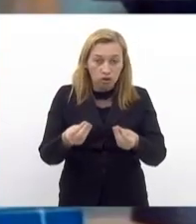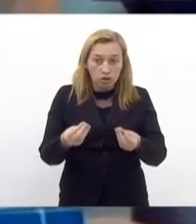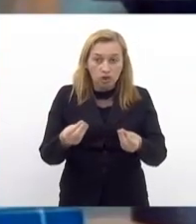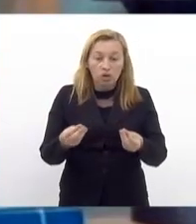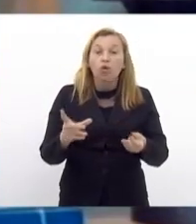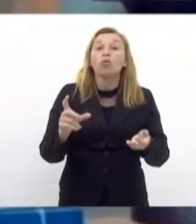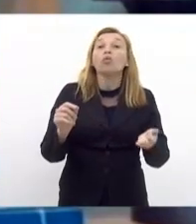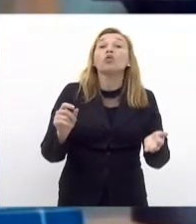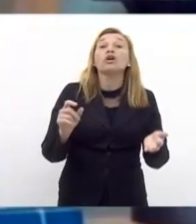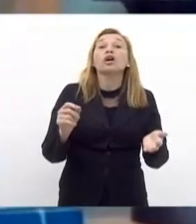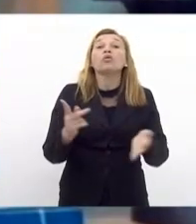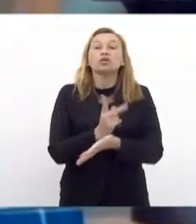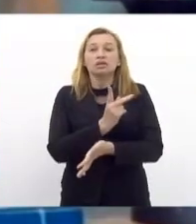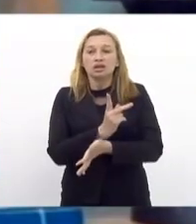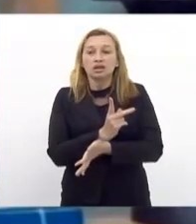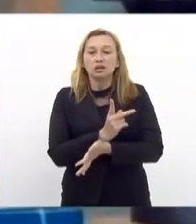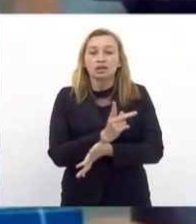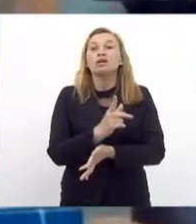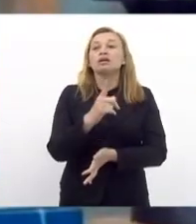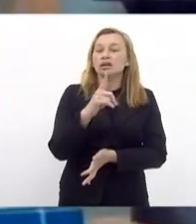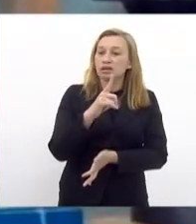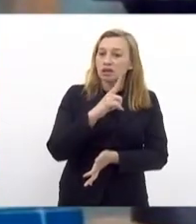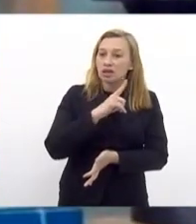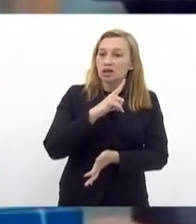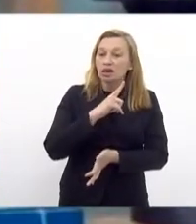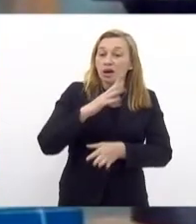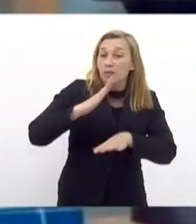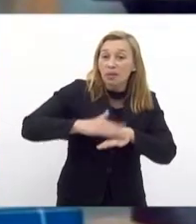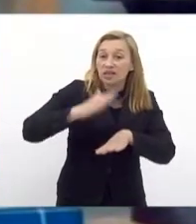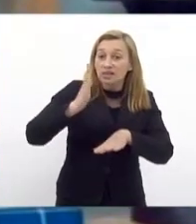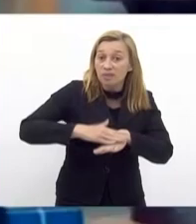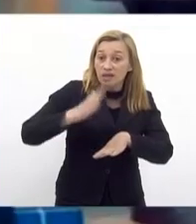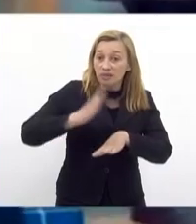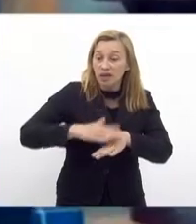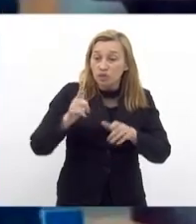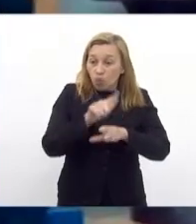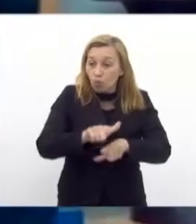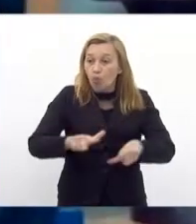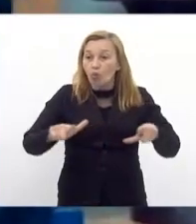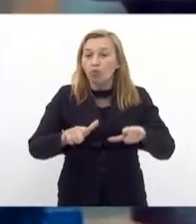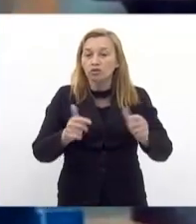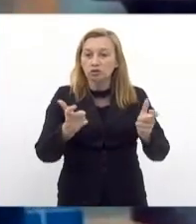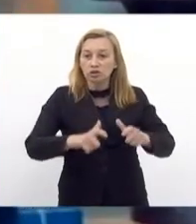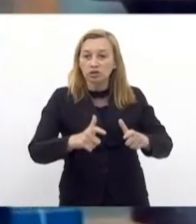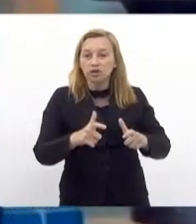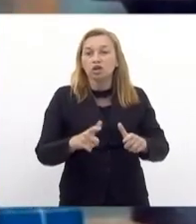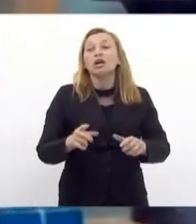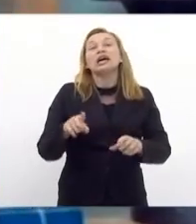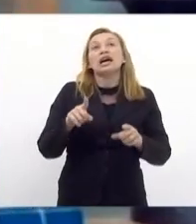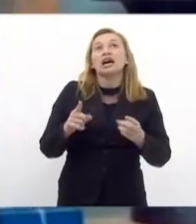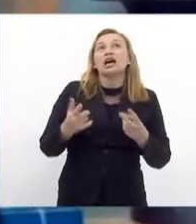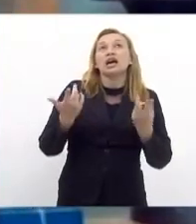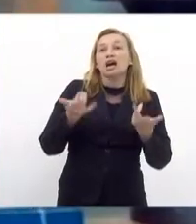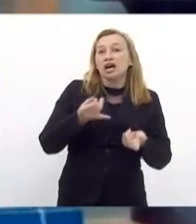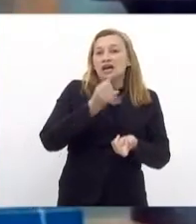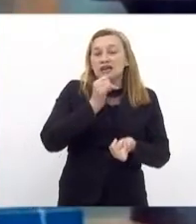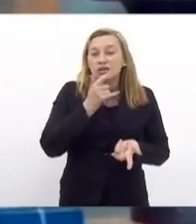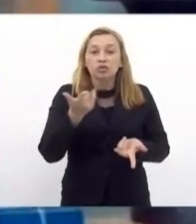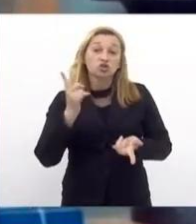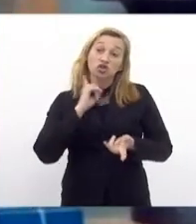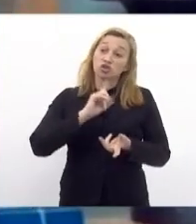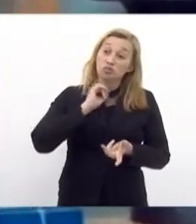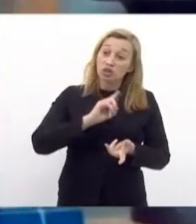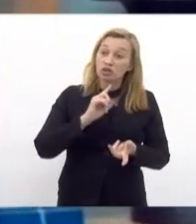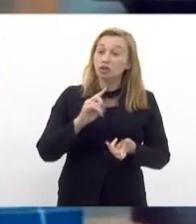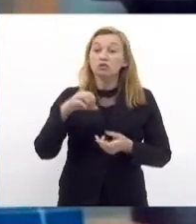o que acarretaria? Nós teríamos um gargalo e cada vez mais esvaziaríamos. O exemplo de Minas, que o senador Portinho colocou,